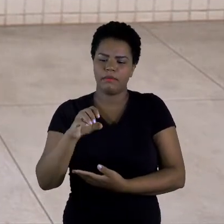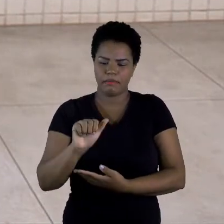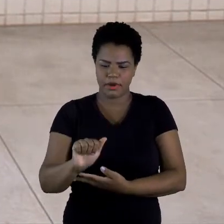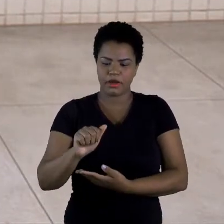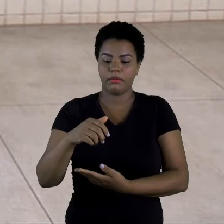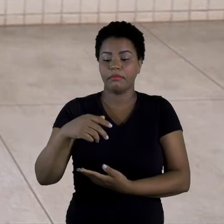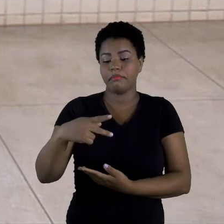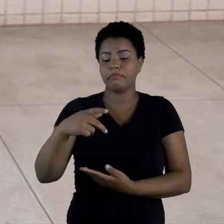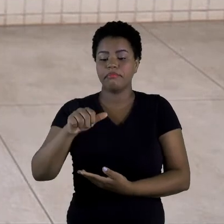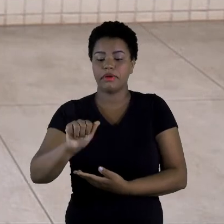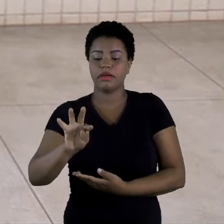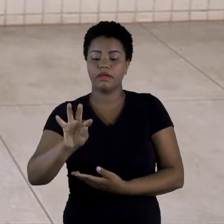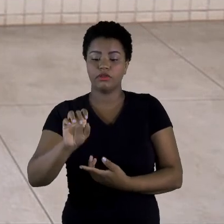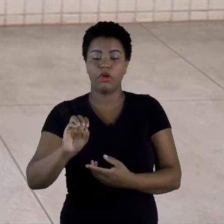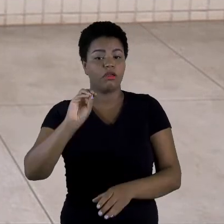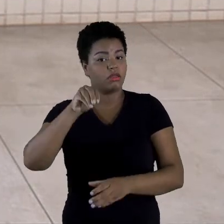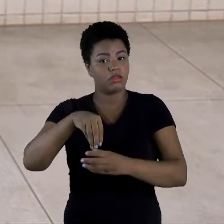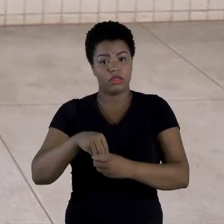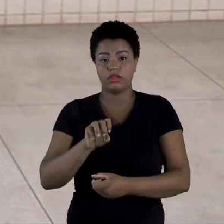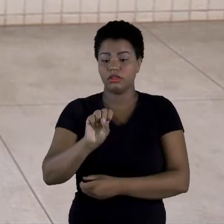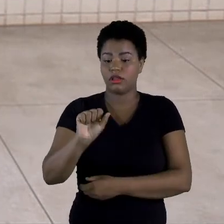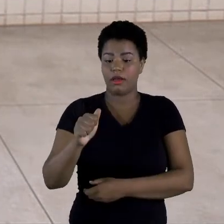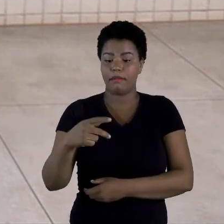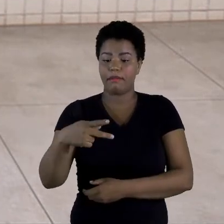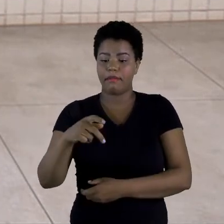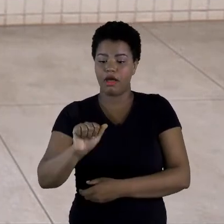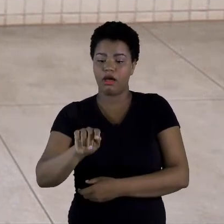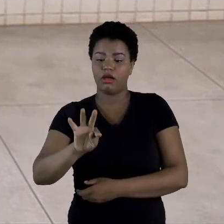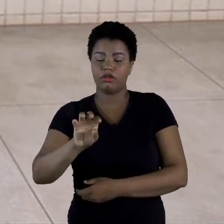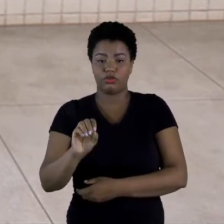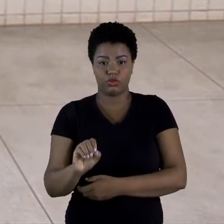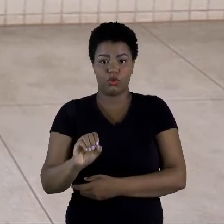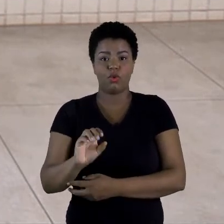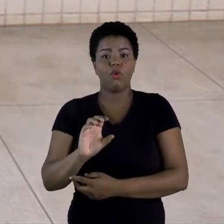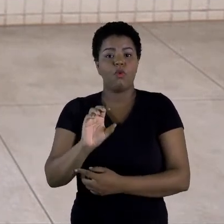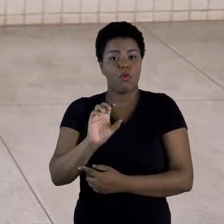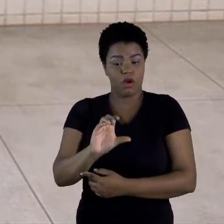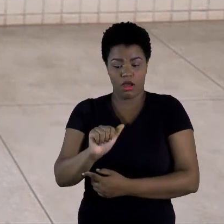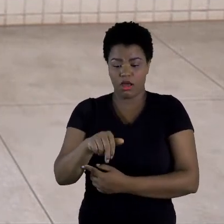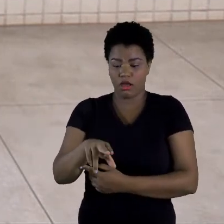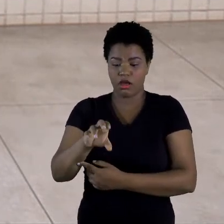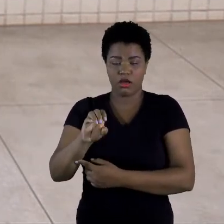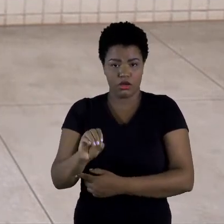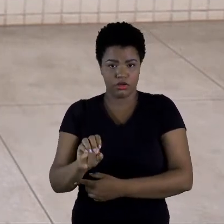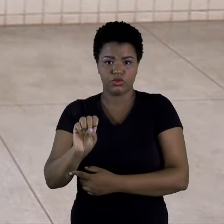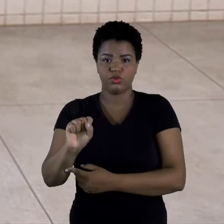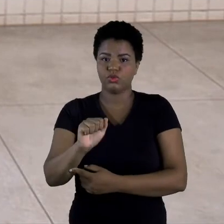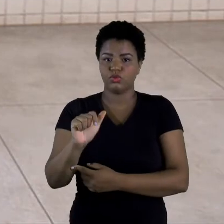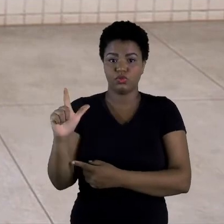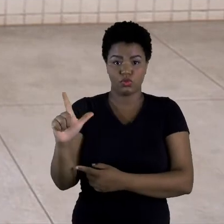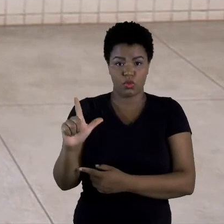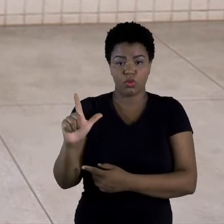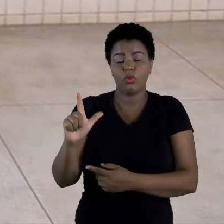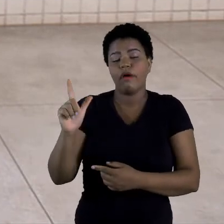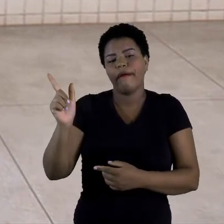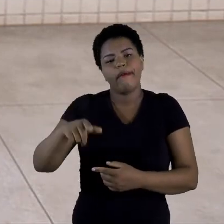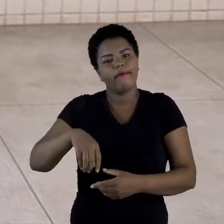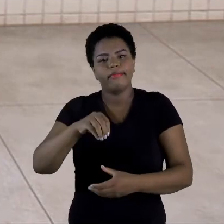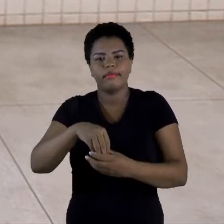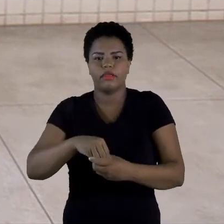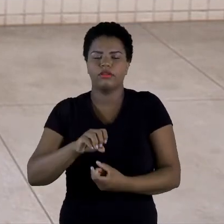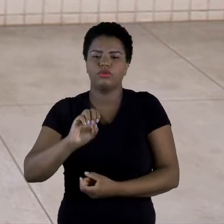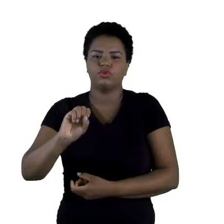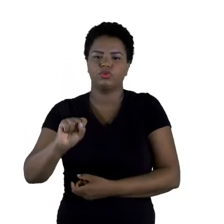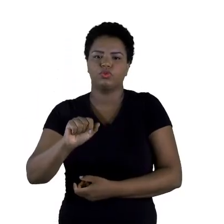O cano está no tucano. O sol e o dado estão no soldado. Então, a gente precisa entender bem,